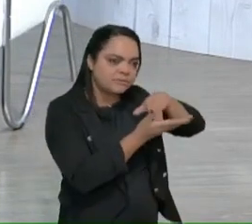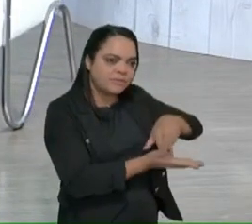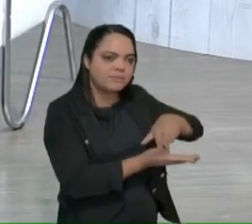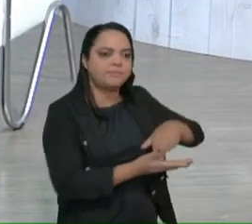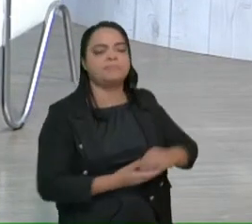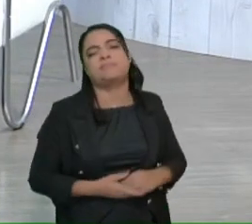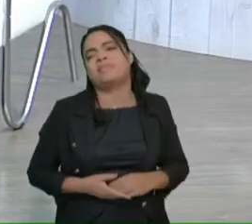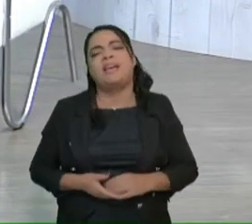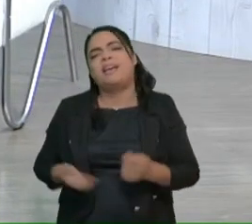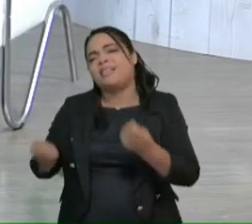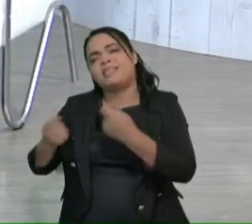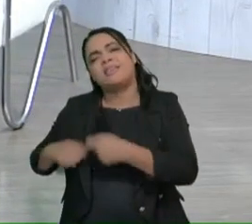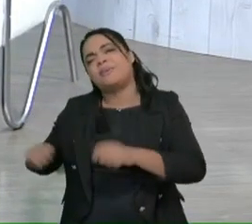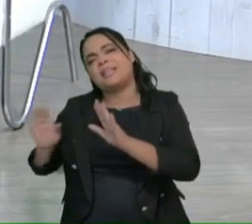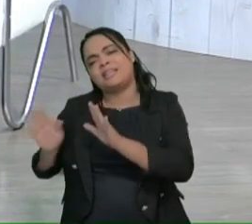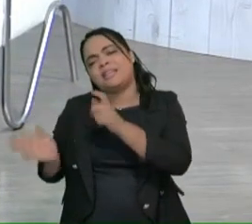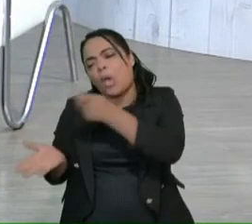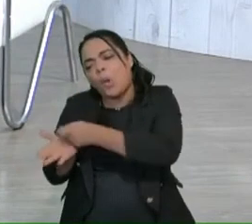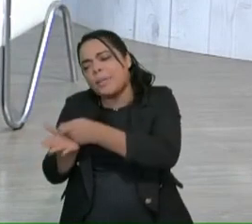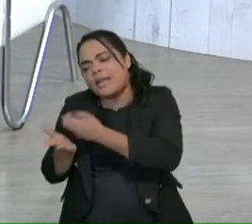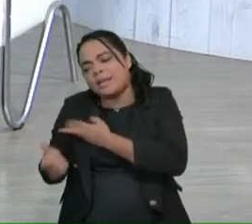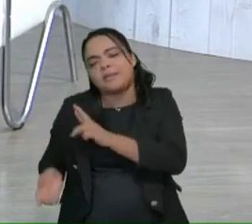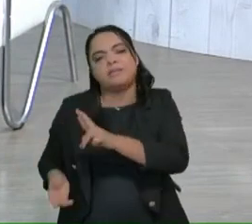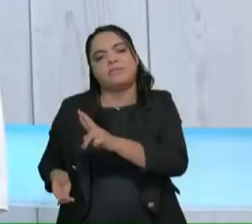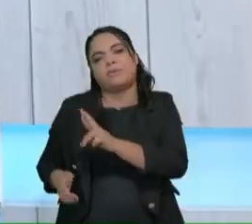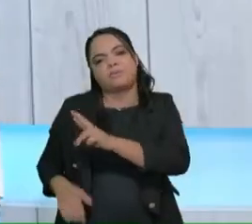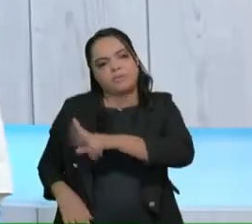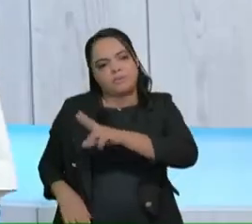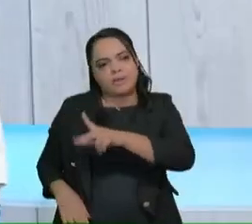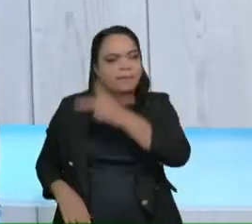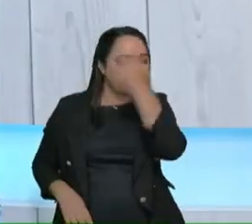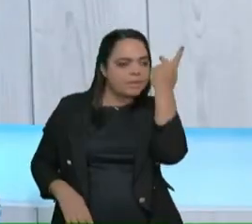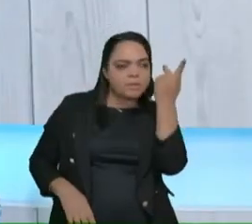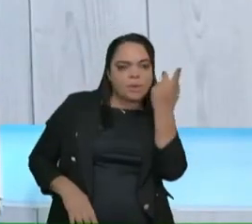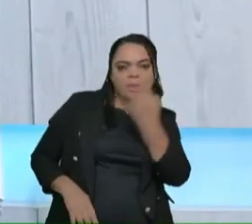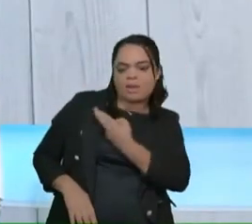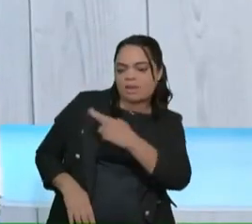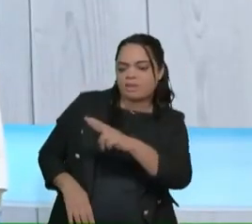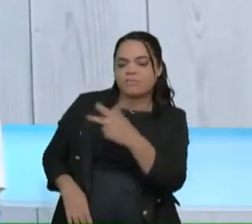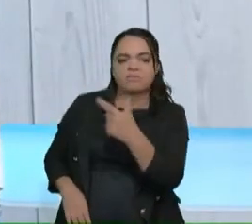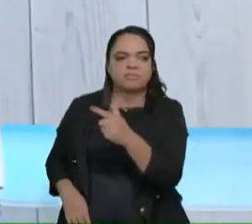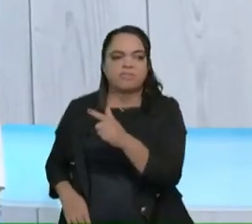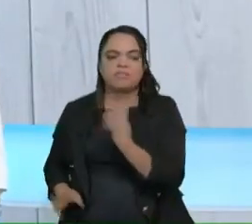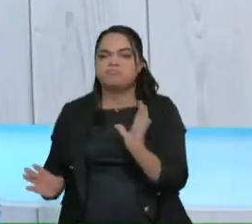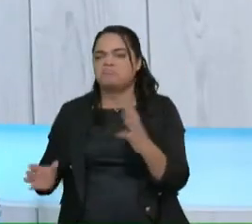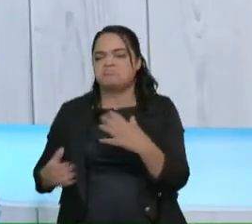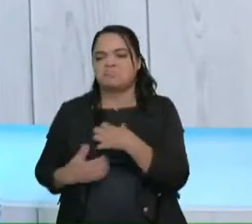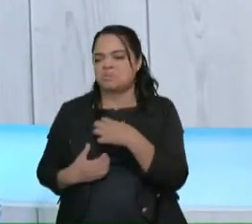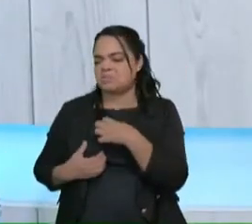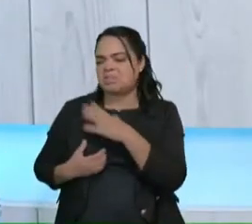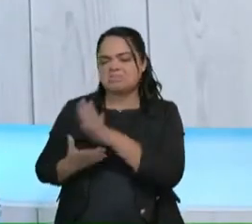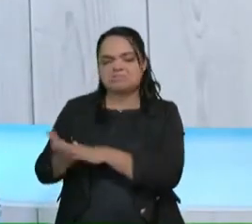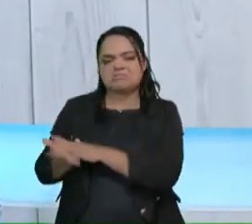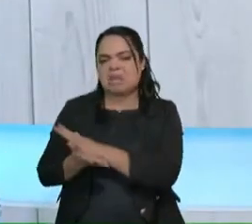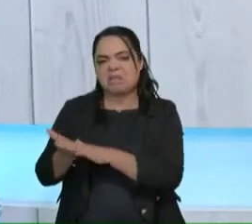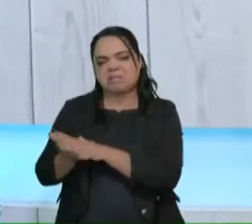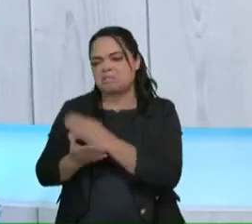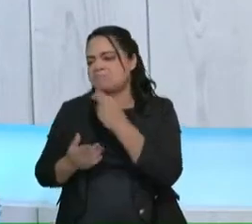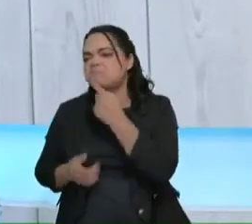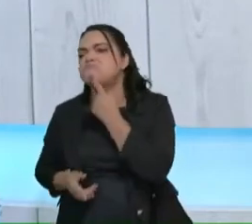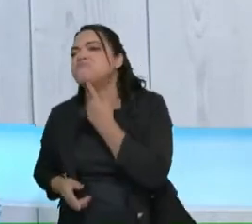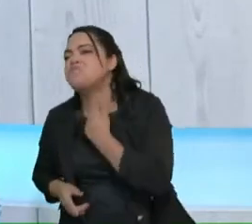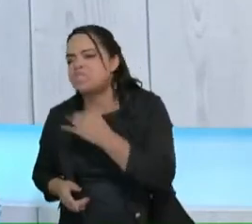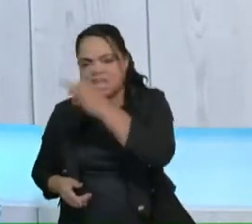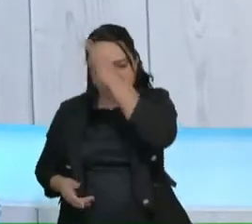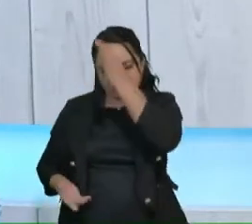necessária né não é obrigatório ter religião quem não tem religião Quem não sente nenhum eh uma atração por uma experiência de